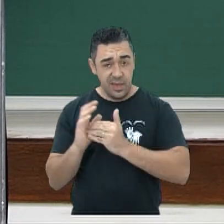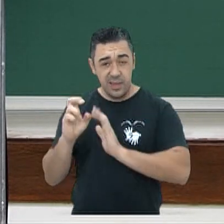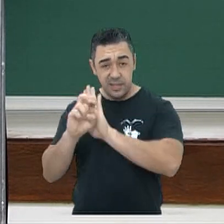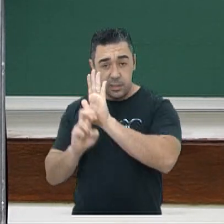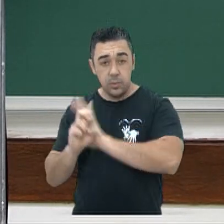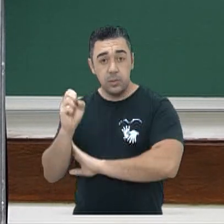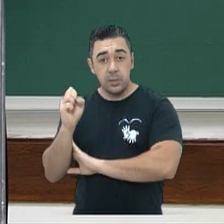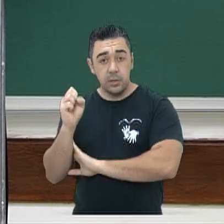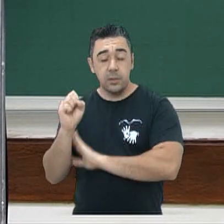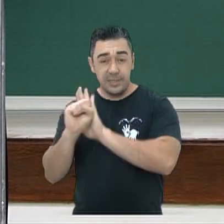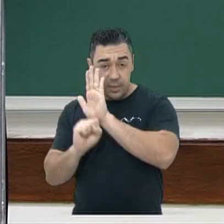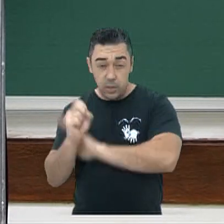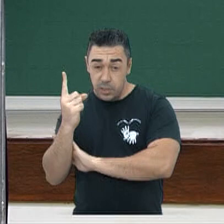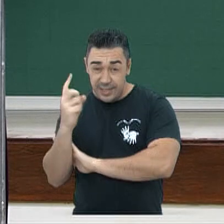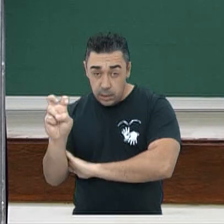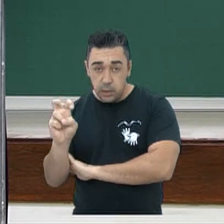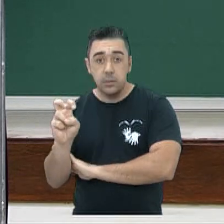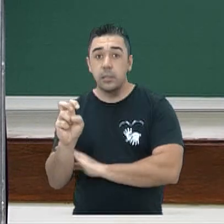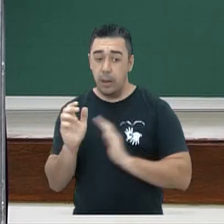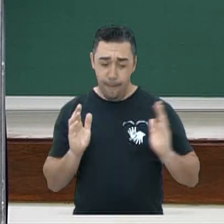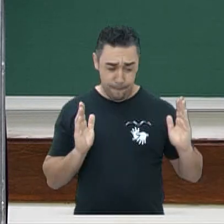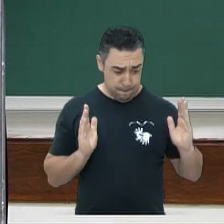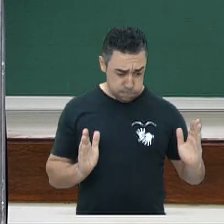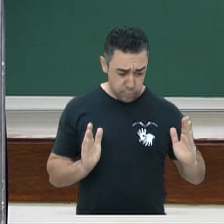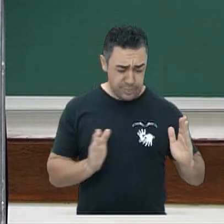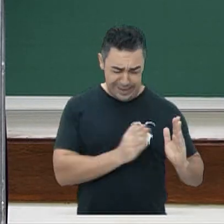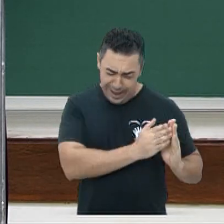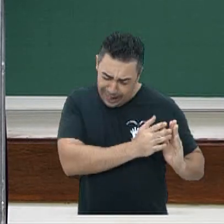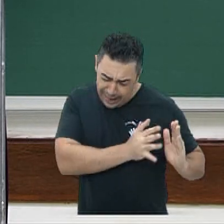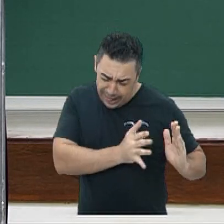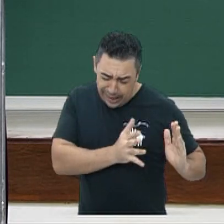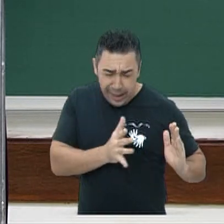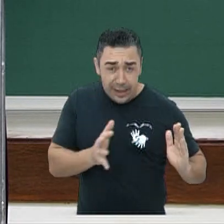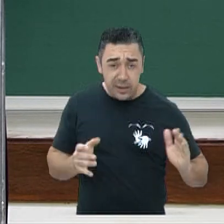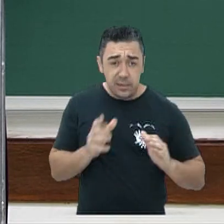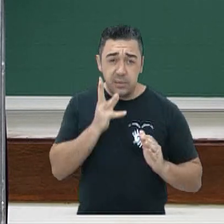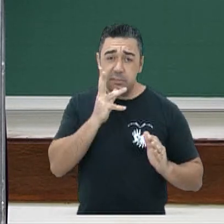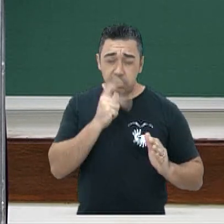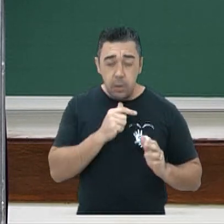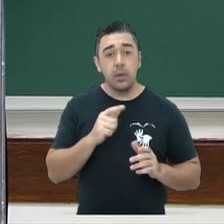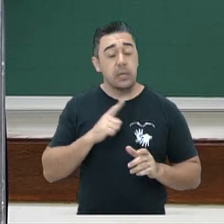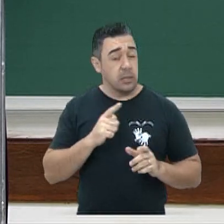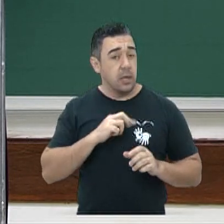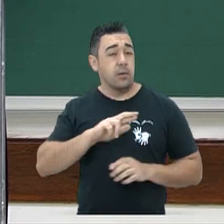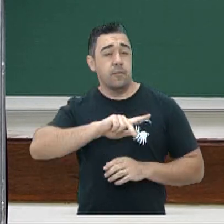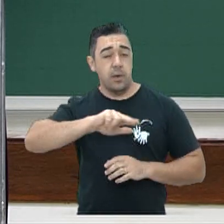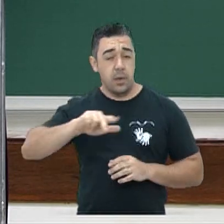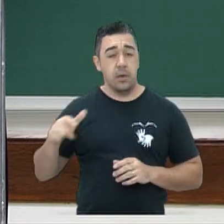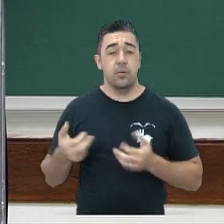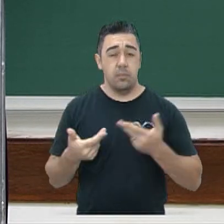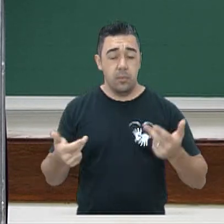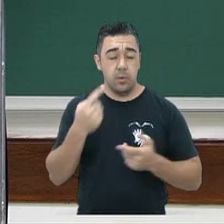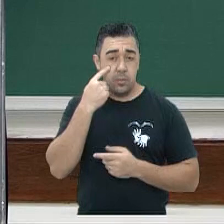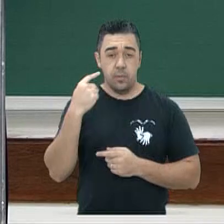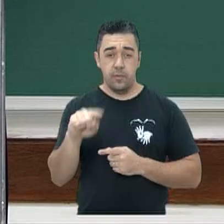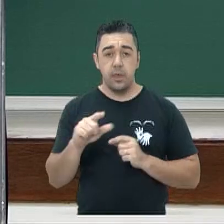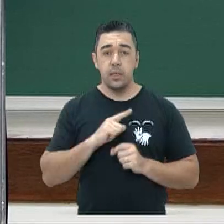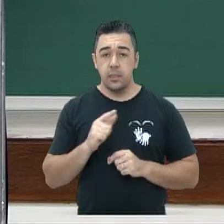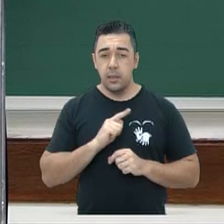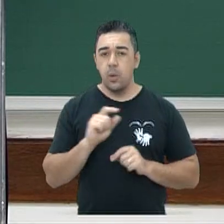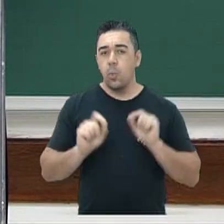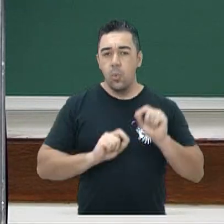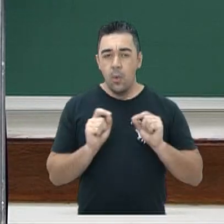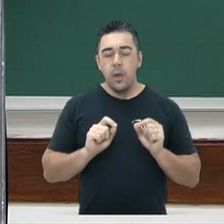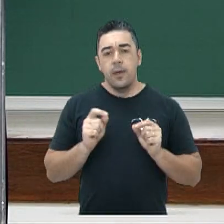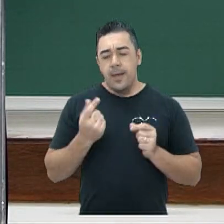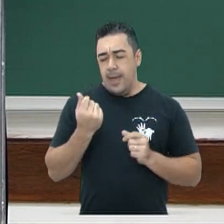XV, é um período extenso da história. E é um período que também vai refletir várias coisas, né? Tanto a parte de